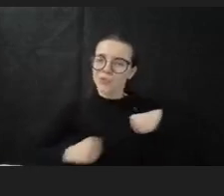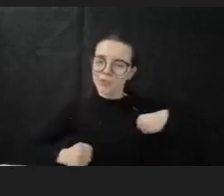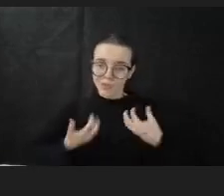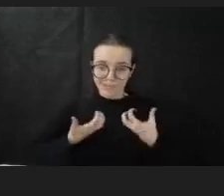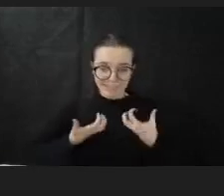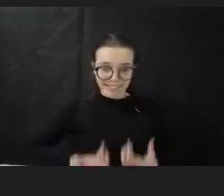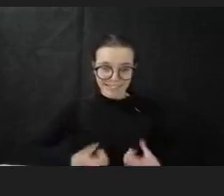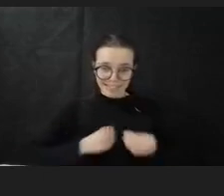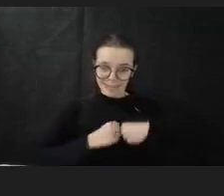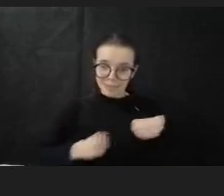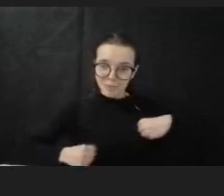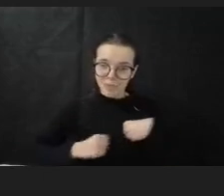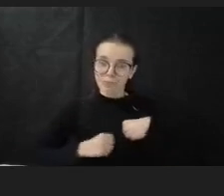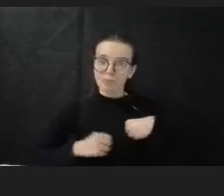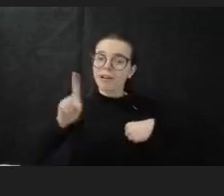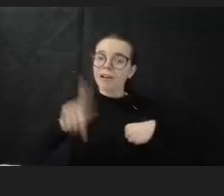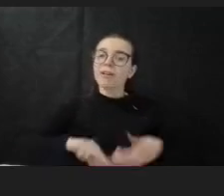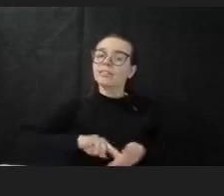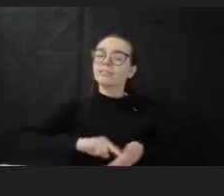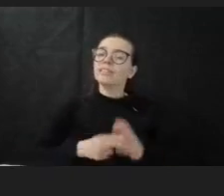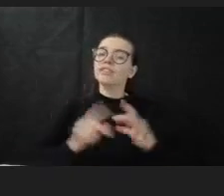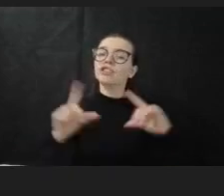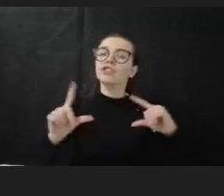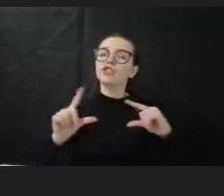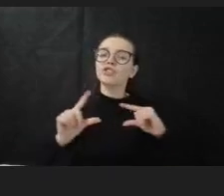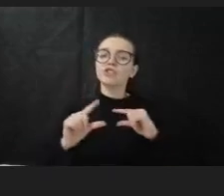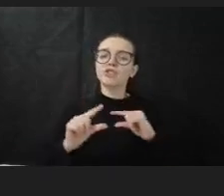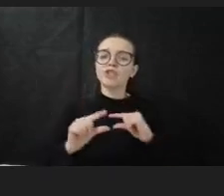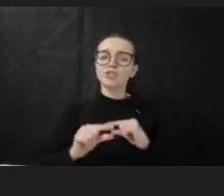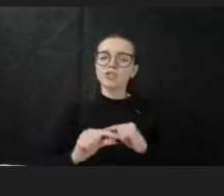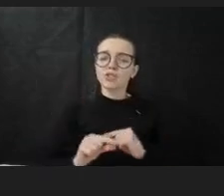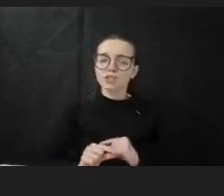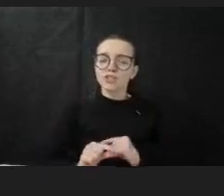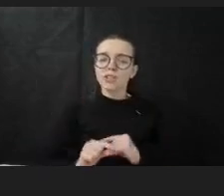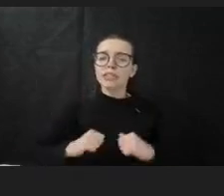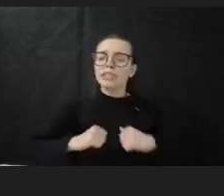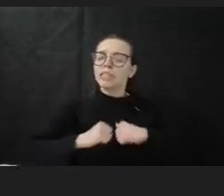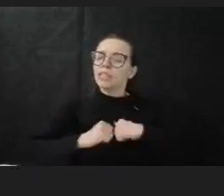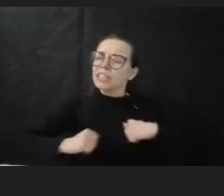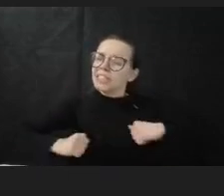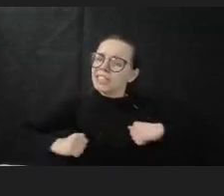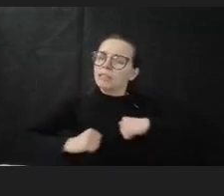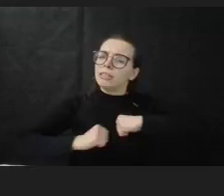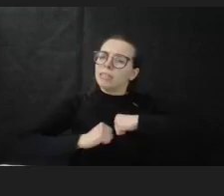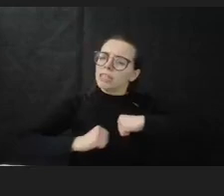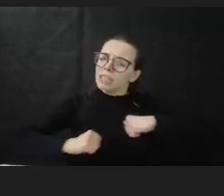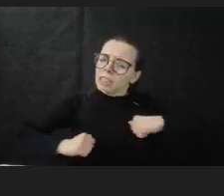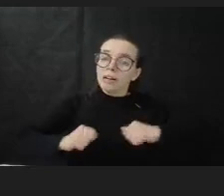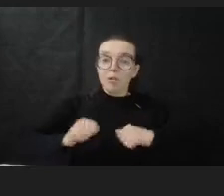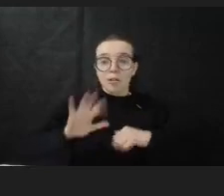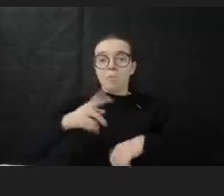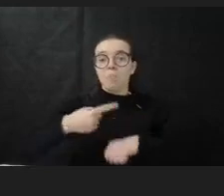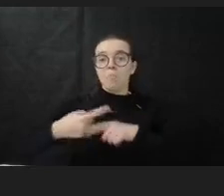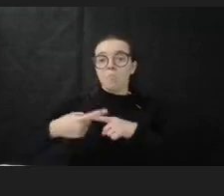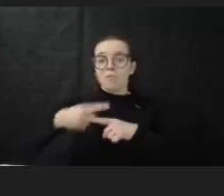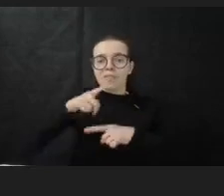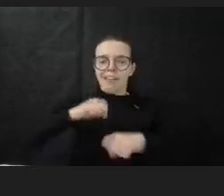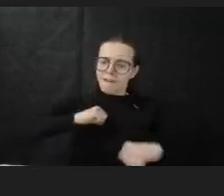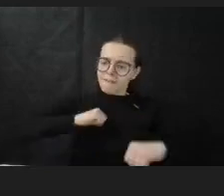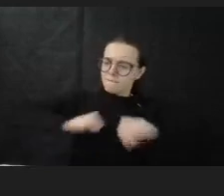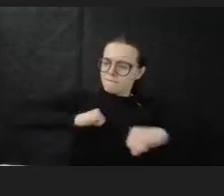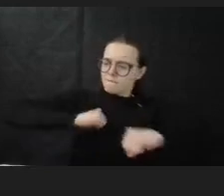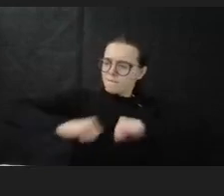é a diminuição temporária da capacidade do músculo após um esforço